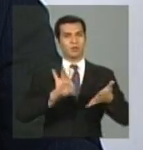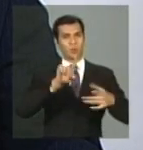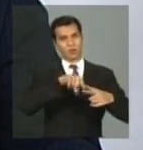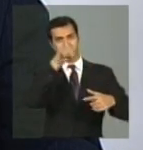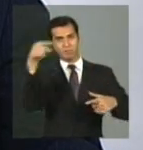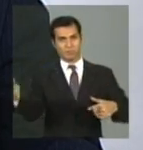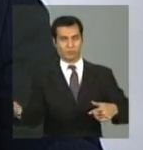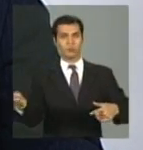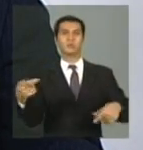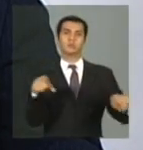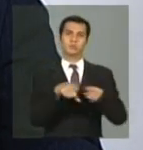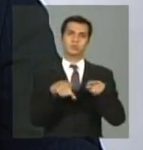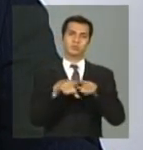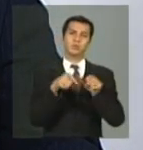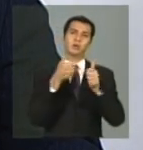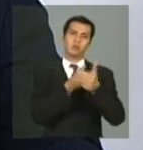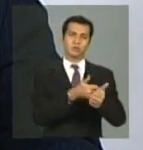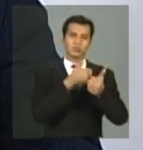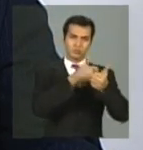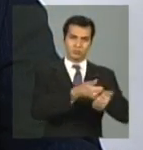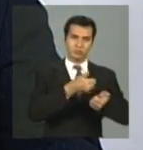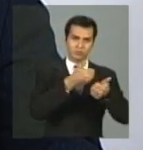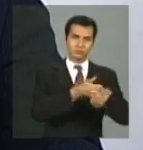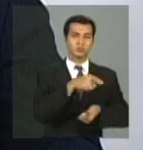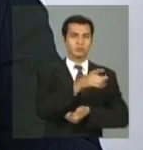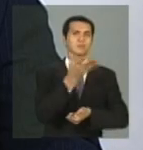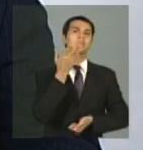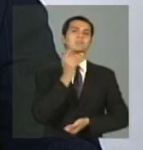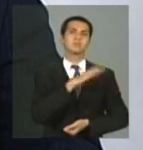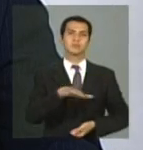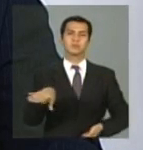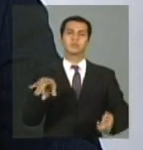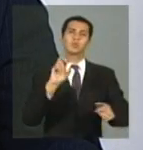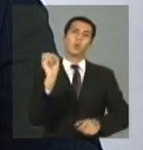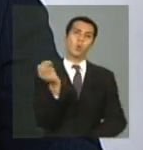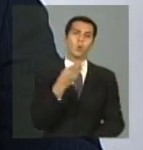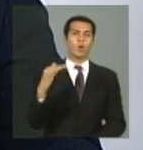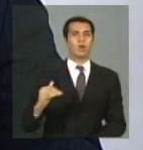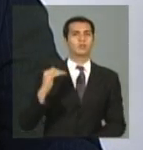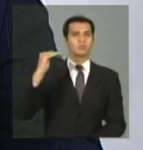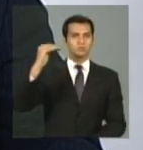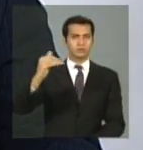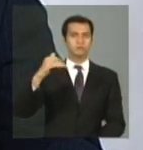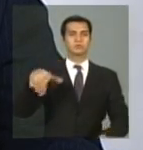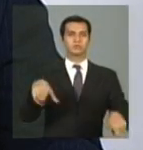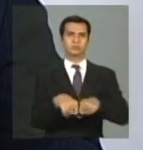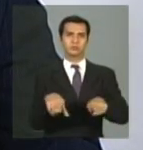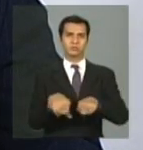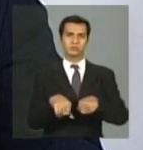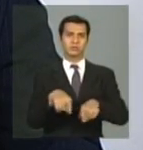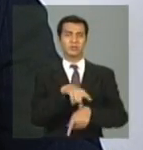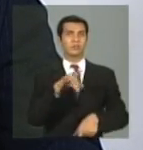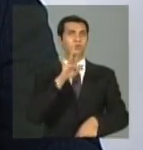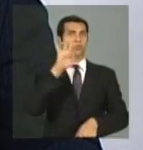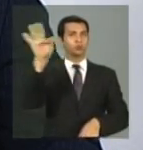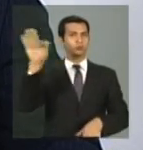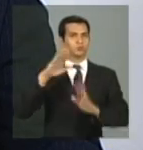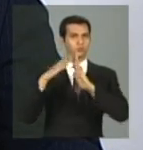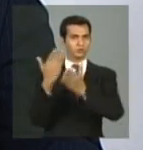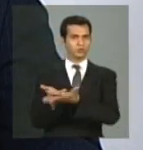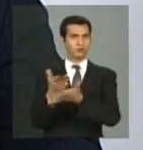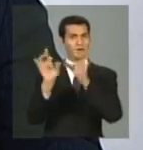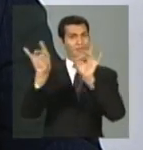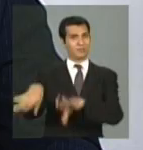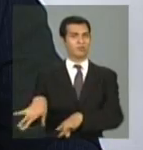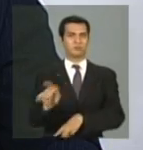acompanhamento dessa criança ou adolescente para evitar evasão, para evitar